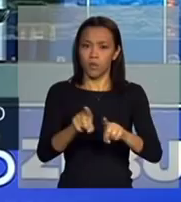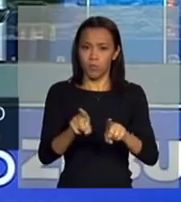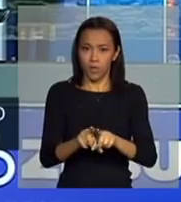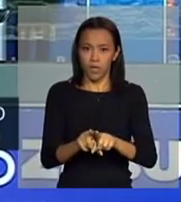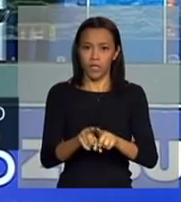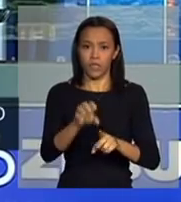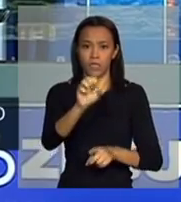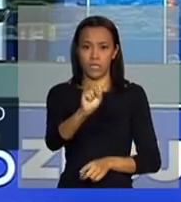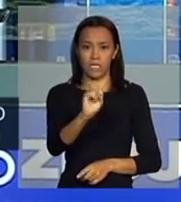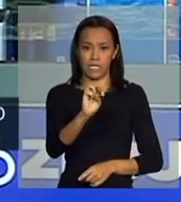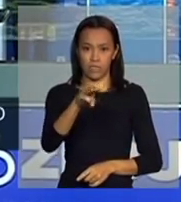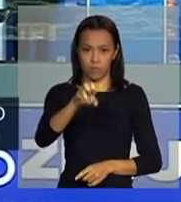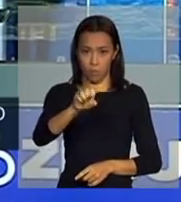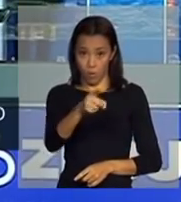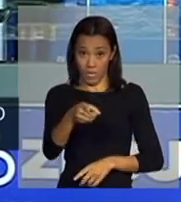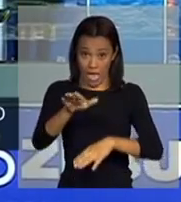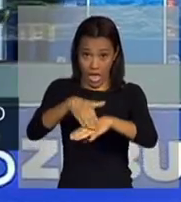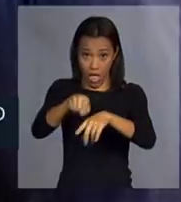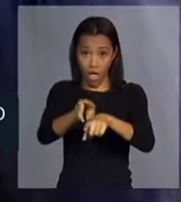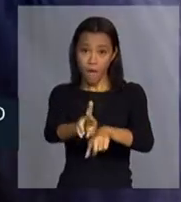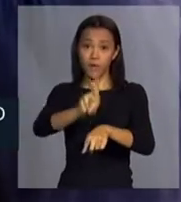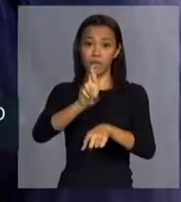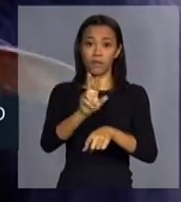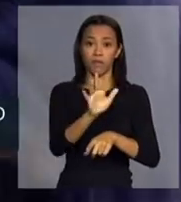da FAENG,